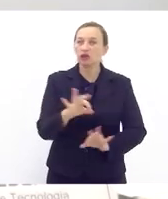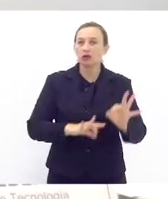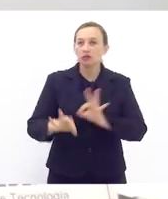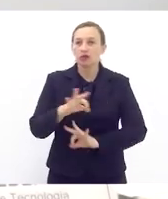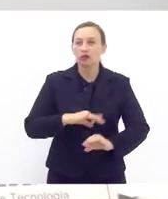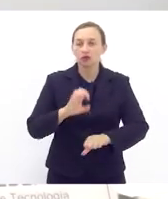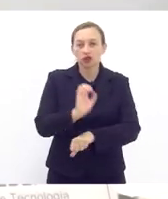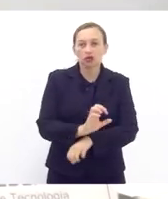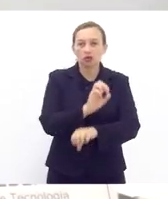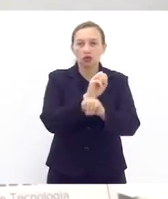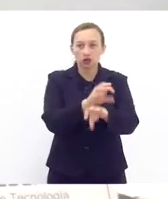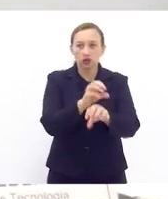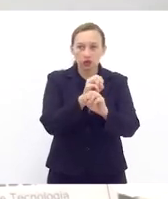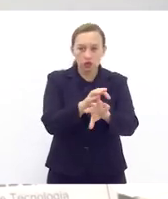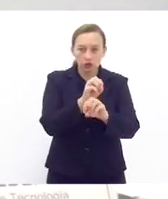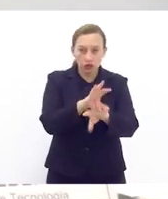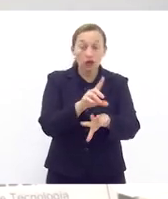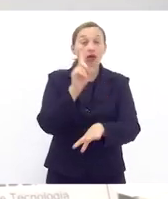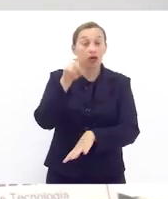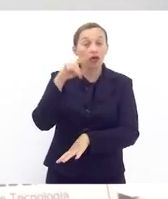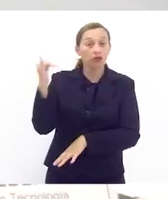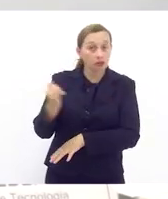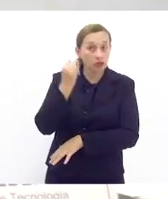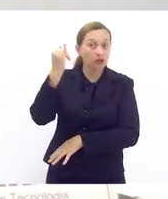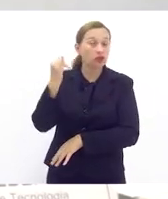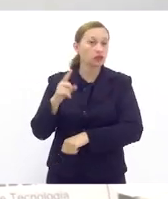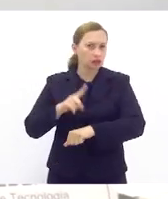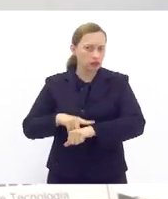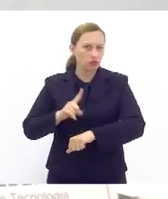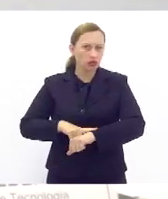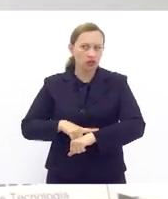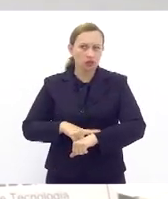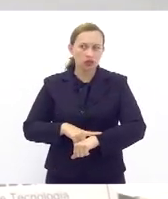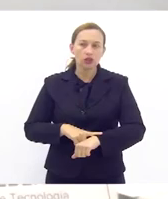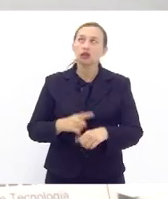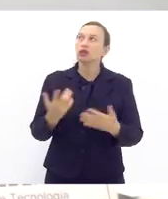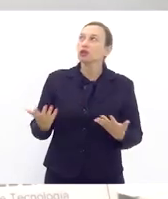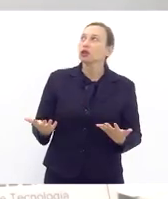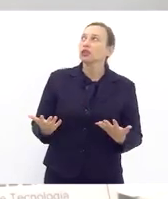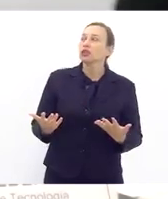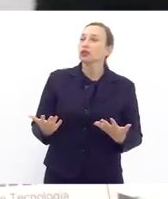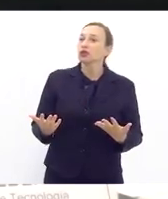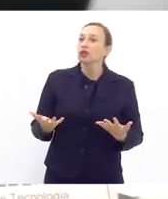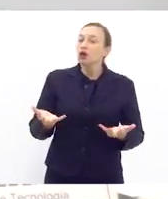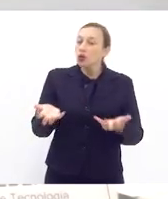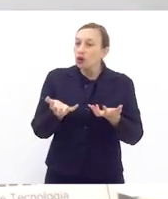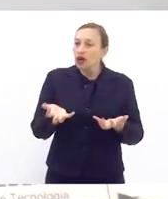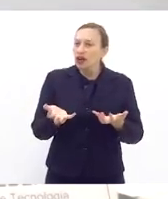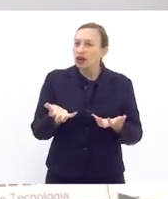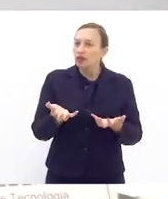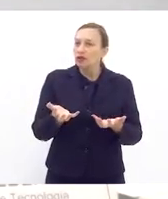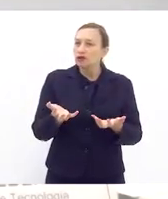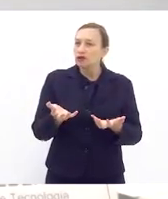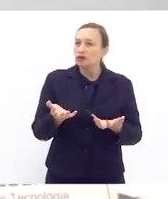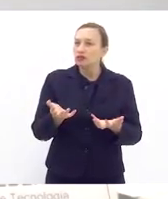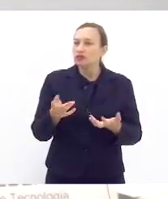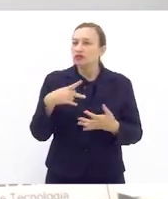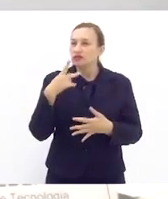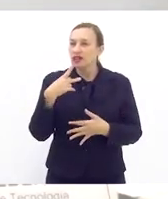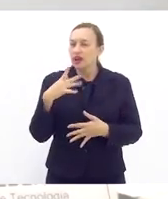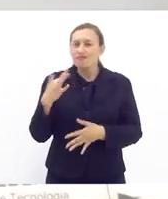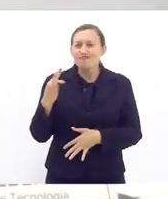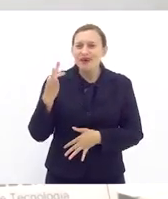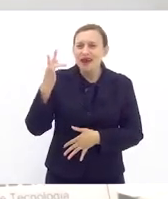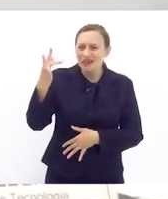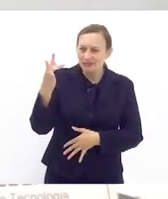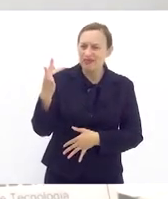que eu repulto serem muito importante nesse momento e sobre os quais eu quero ter esses brevíssimos